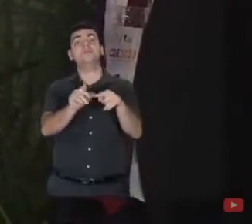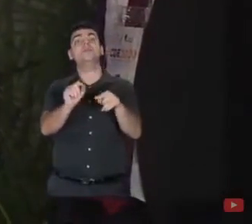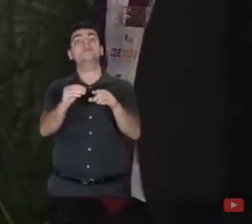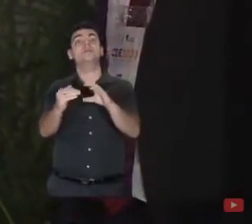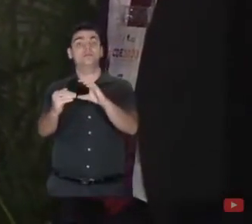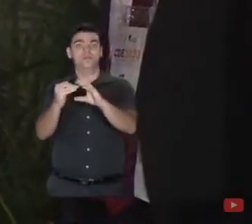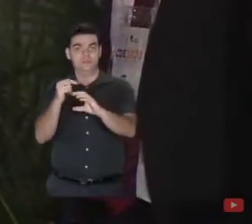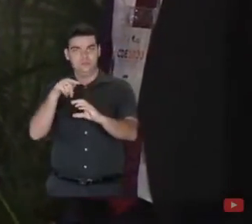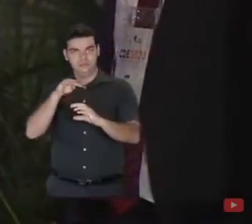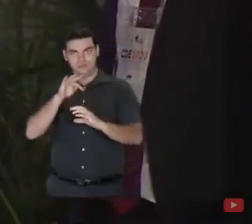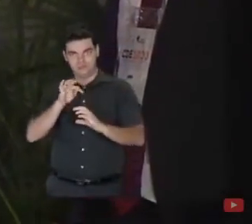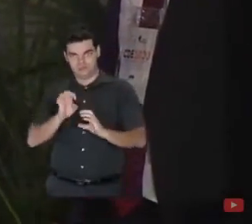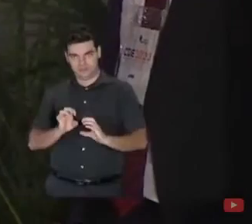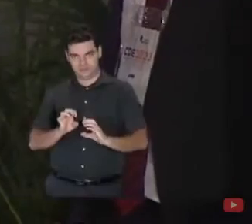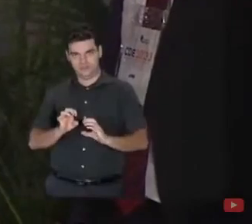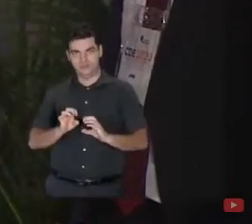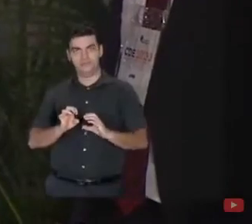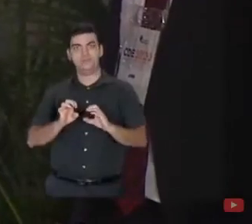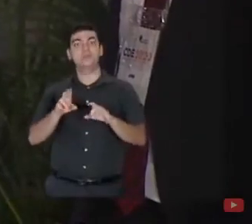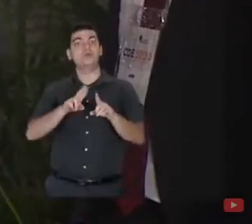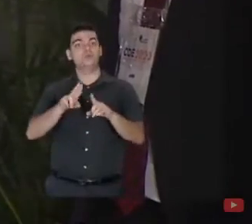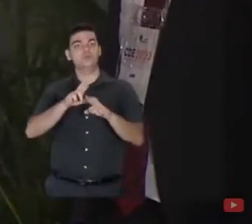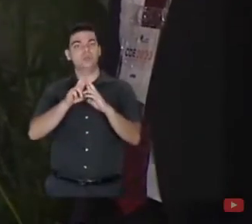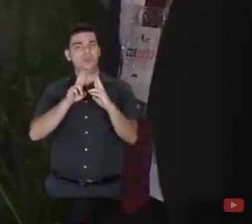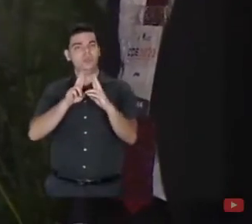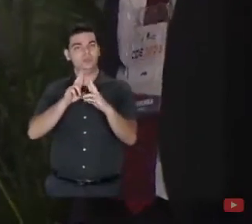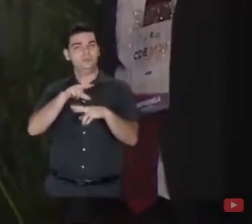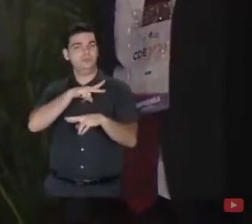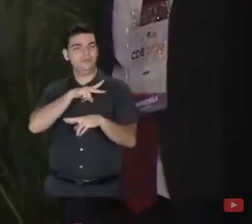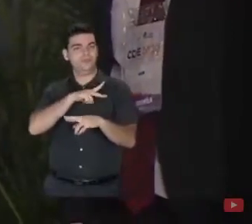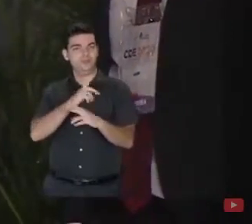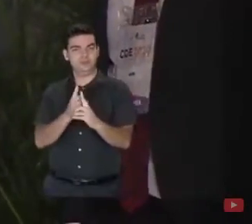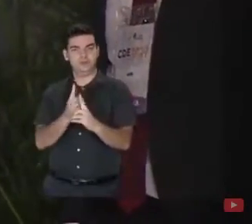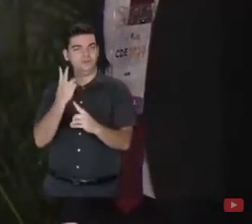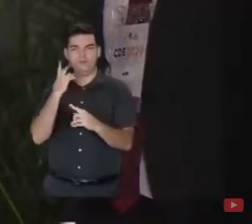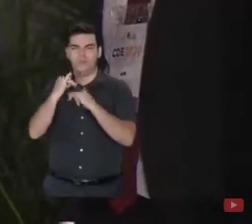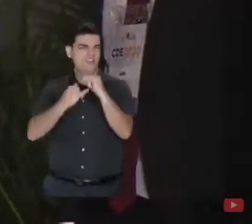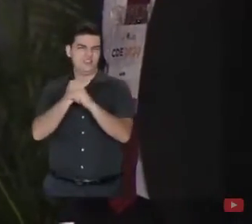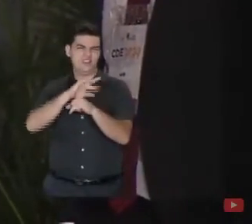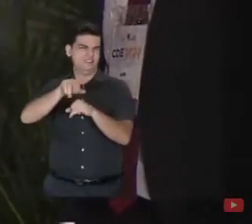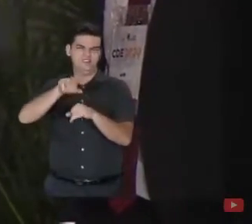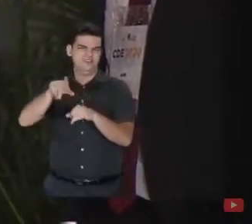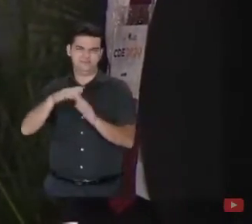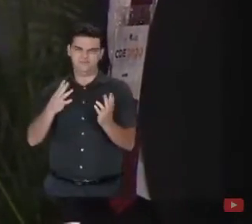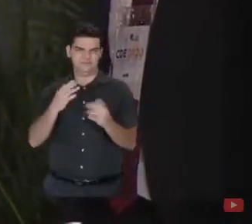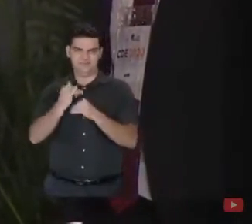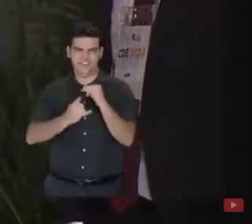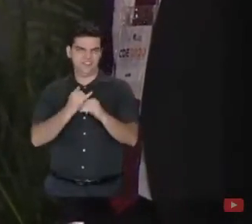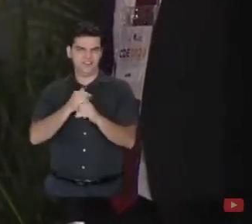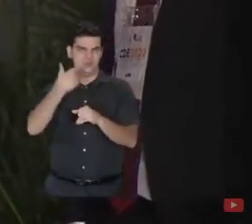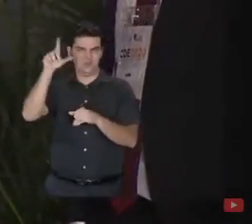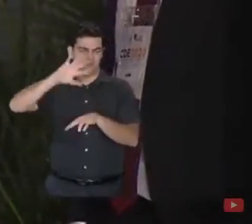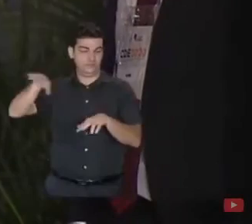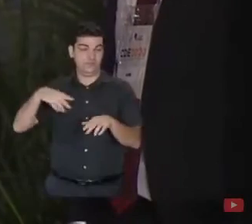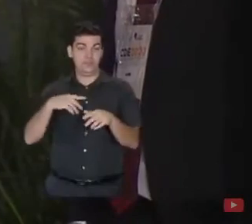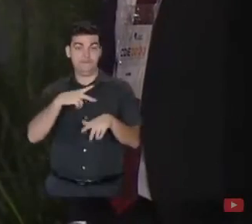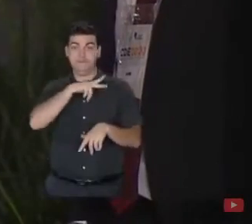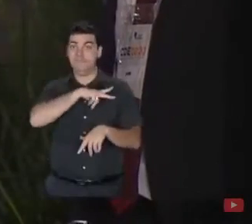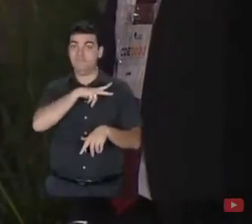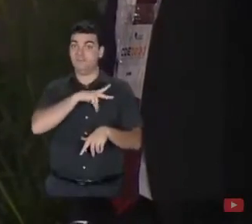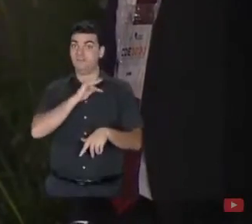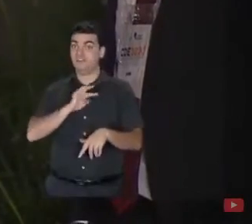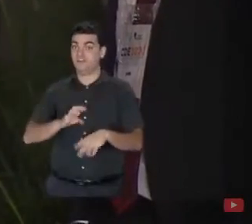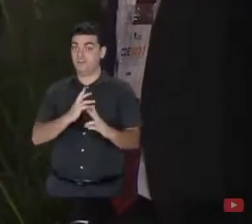são enviados ao TSE por meio de uma rede privada, que não é essa rede que os senhores usam geralmente.